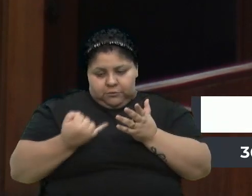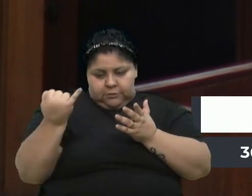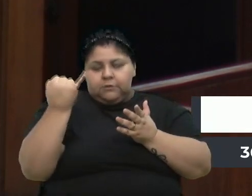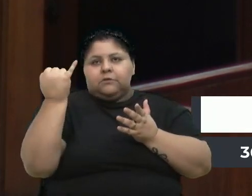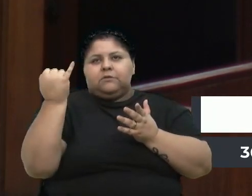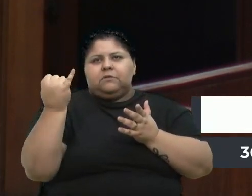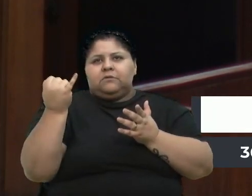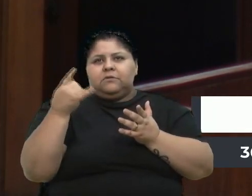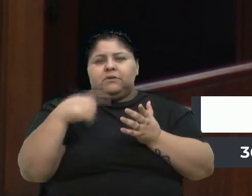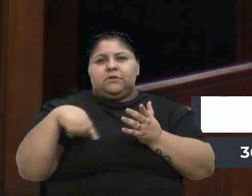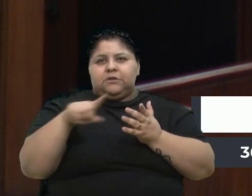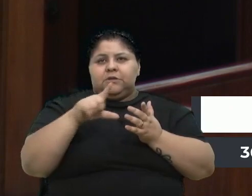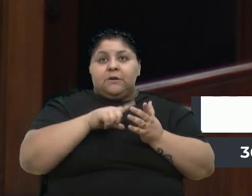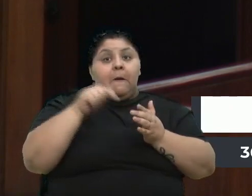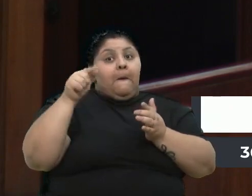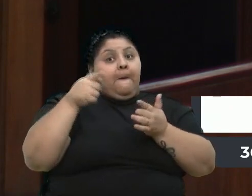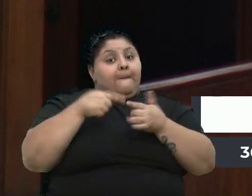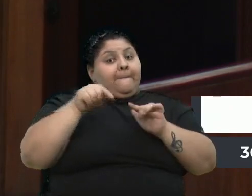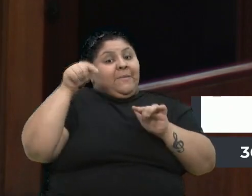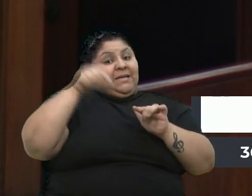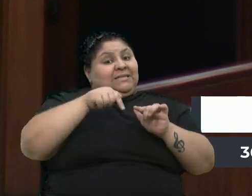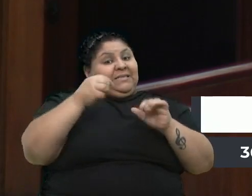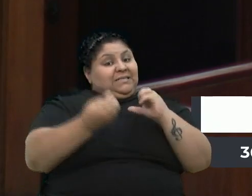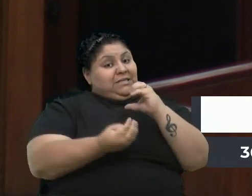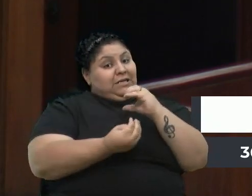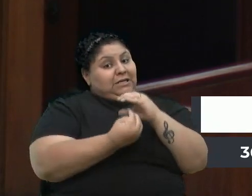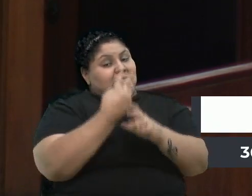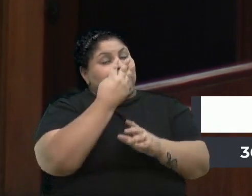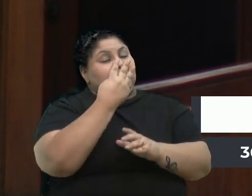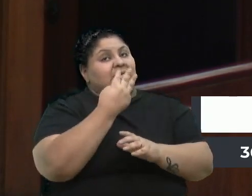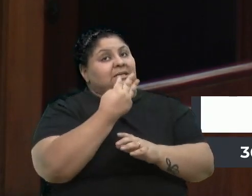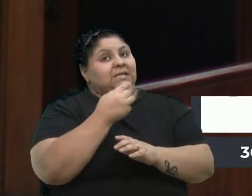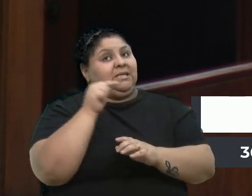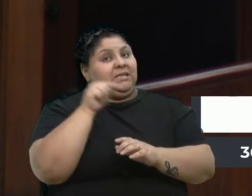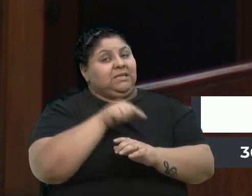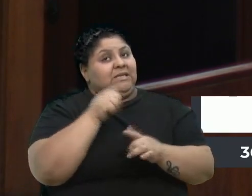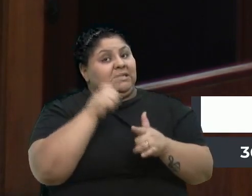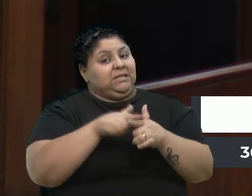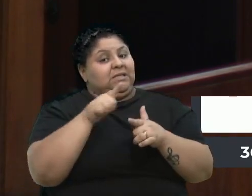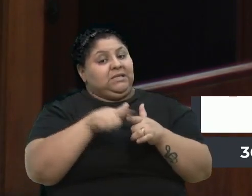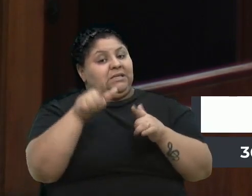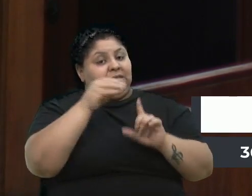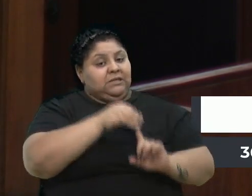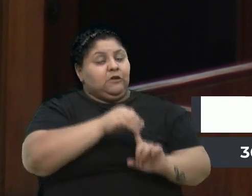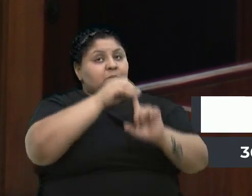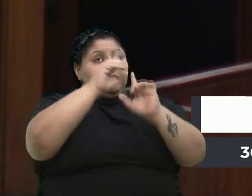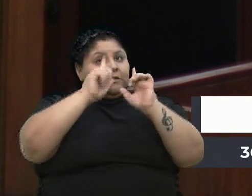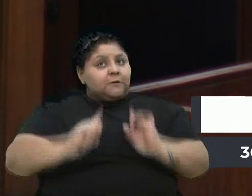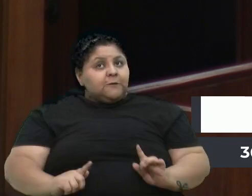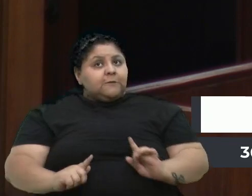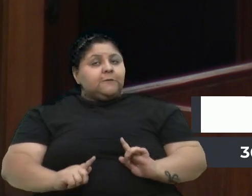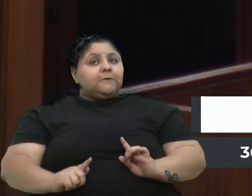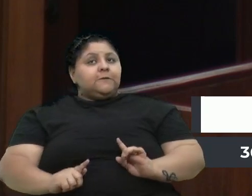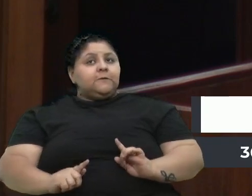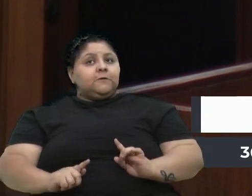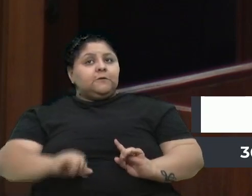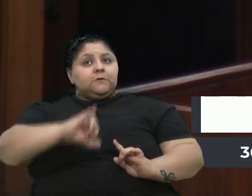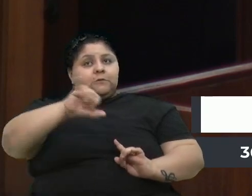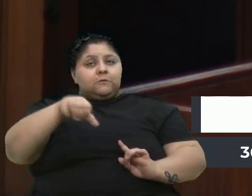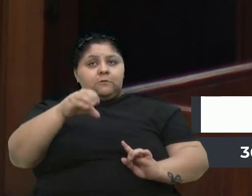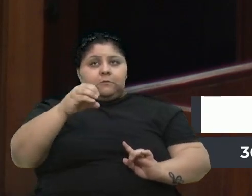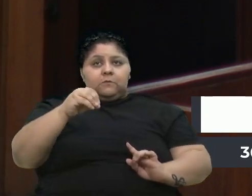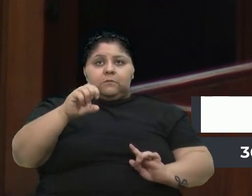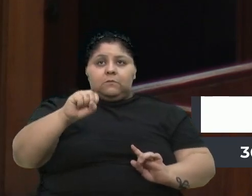que a gente tem que apurar, mas essa questão da Fundação Universidade de Caxias do Sul e principalmente da gestão do senhor José Quadros dos Santos